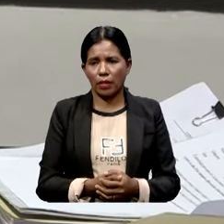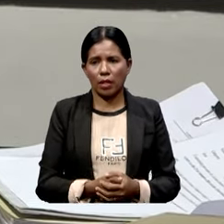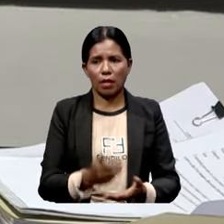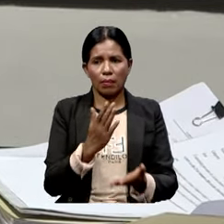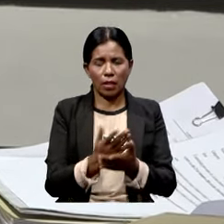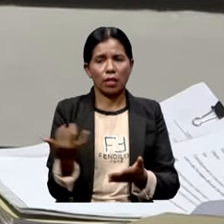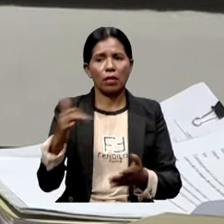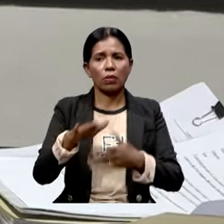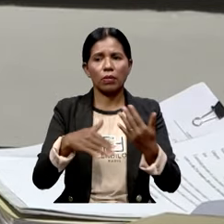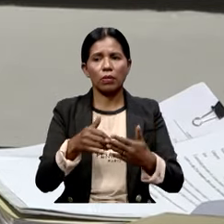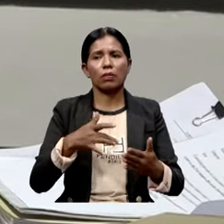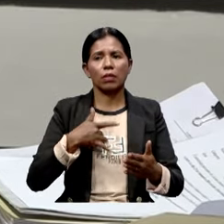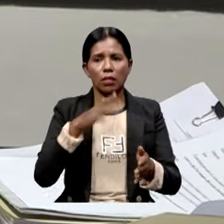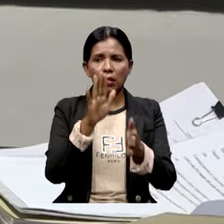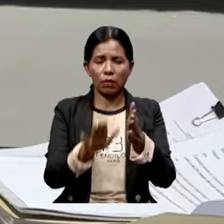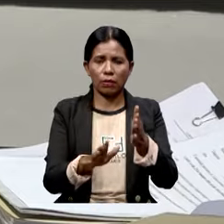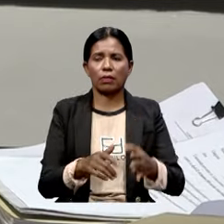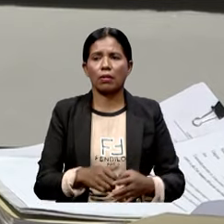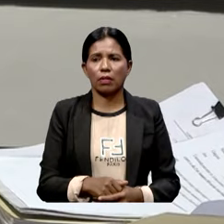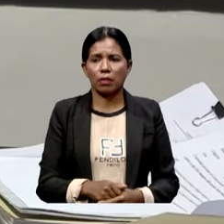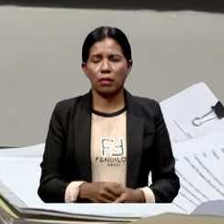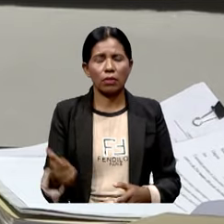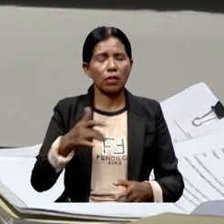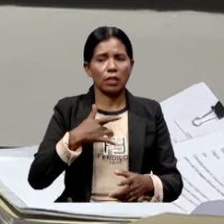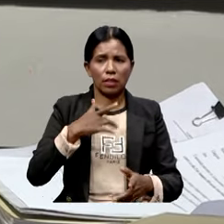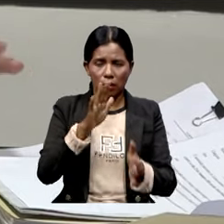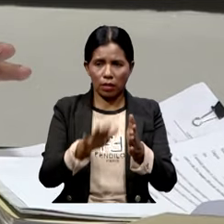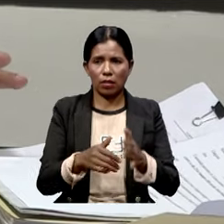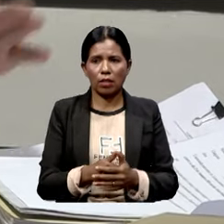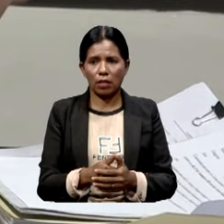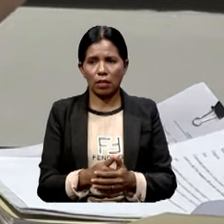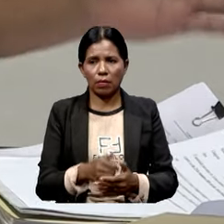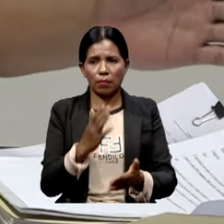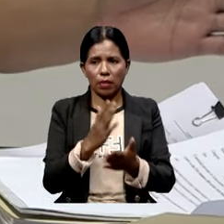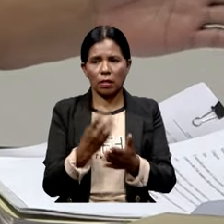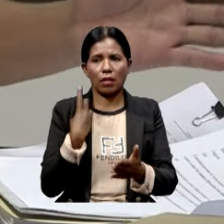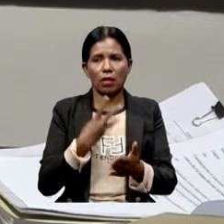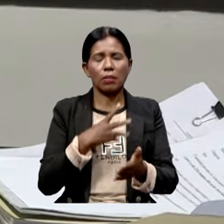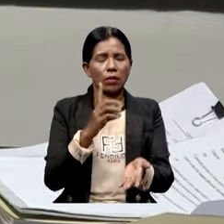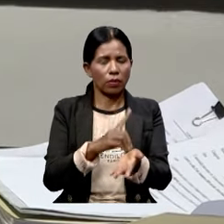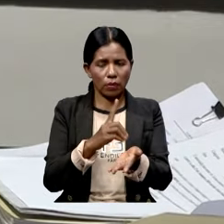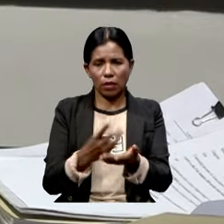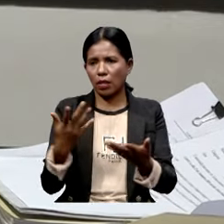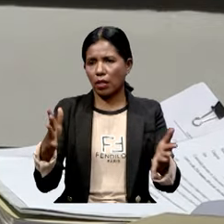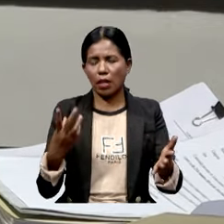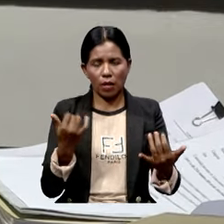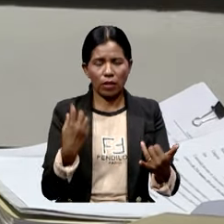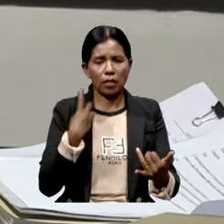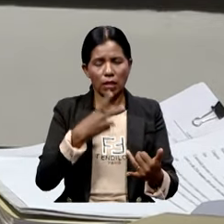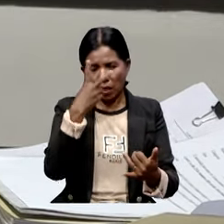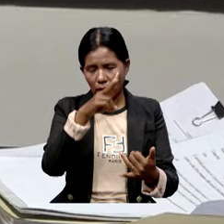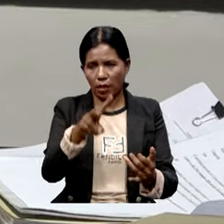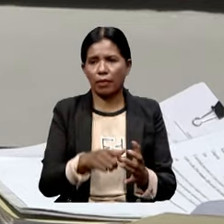sana agora waktu tu sinti minus kala. Waktu sinti minus kan. Epa, ima aparat ne mas agora ambil pesawat Saudi ne laya. Para gore ta tene. Ne hawa